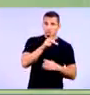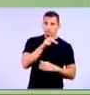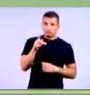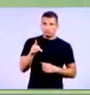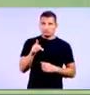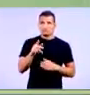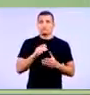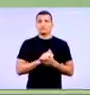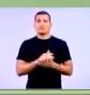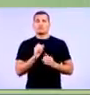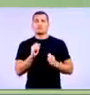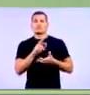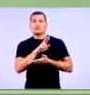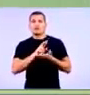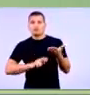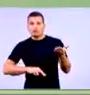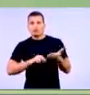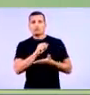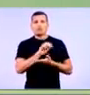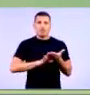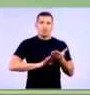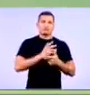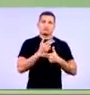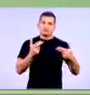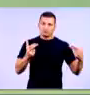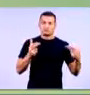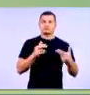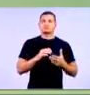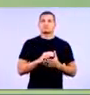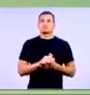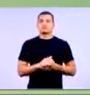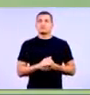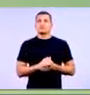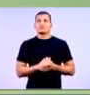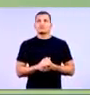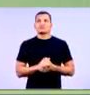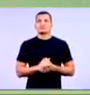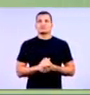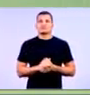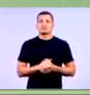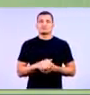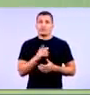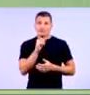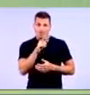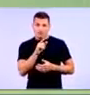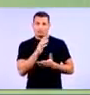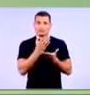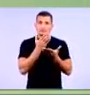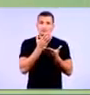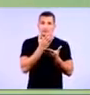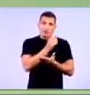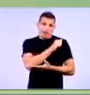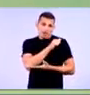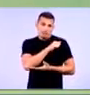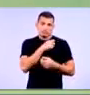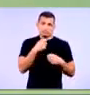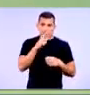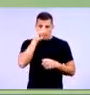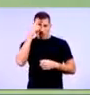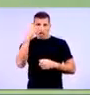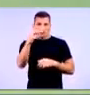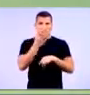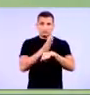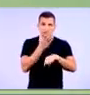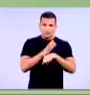envio de relatórios, de resenhas, etc. Nessa situação, o estudante cria a sua atividade